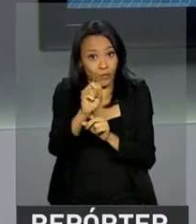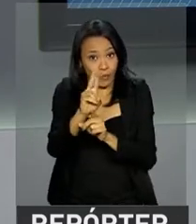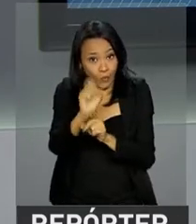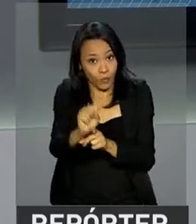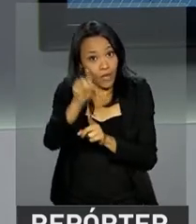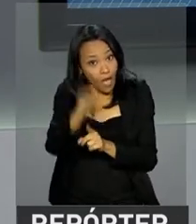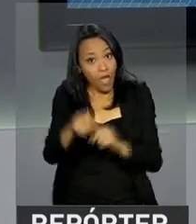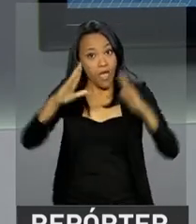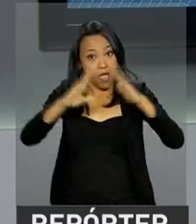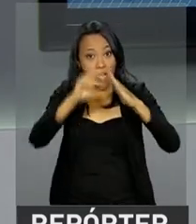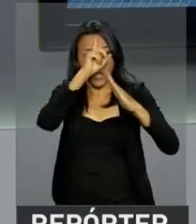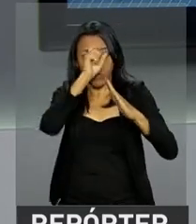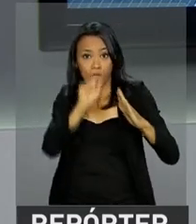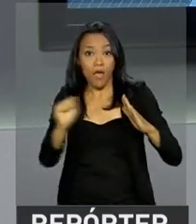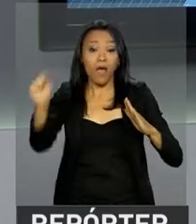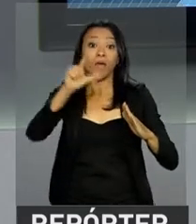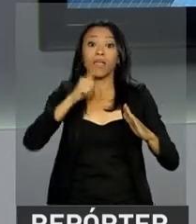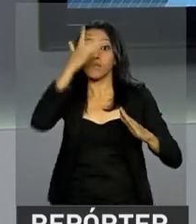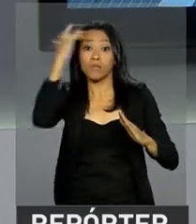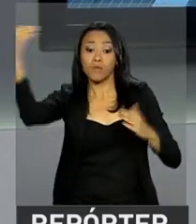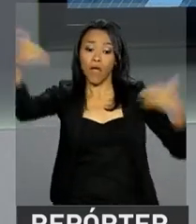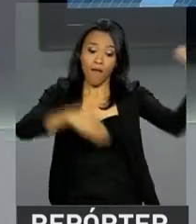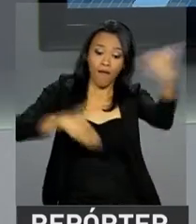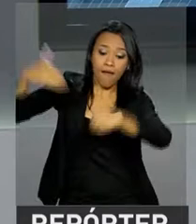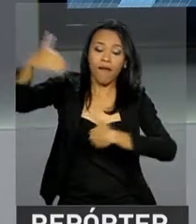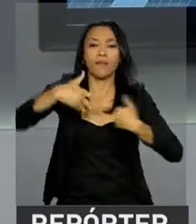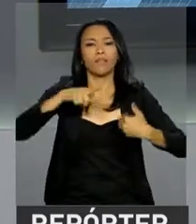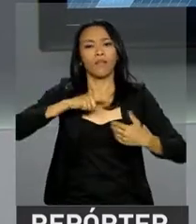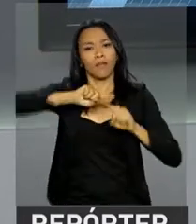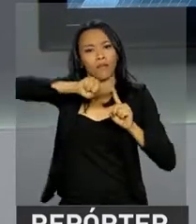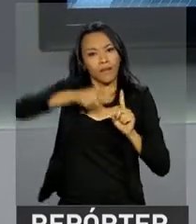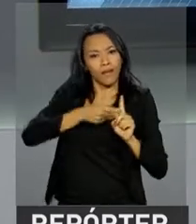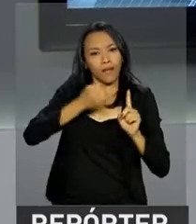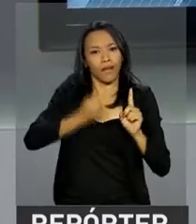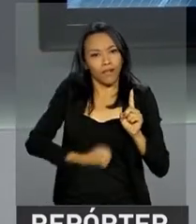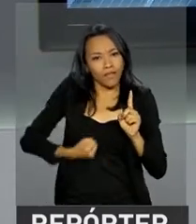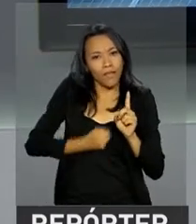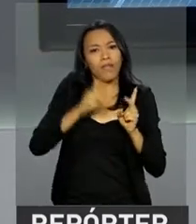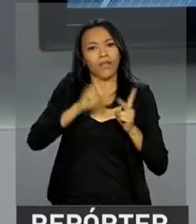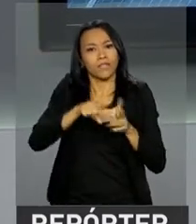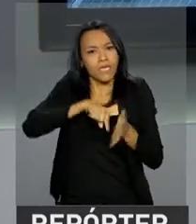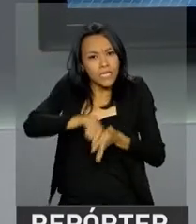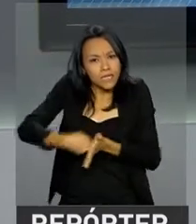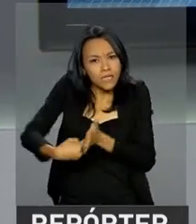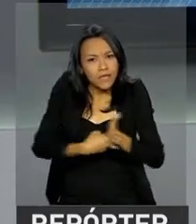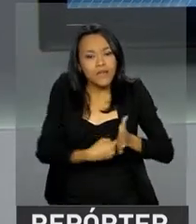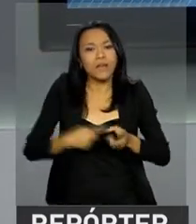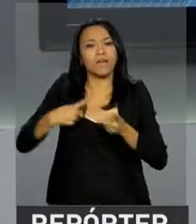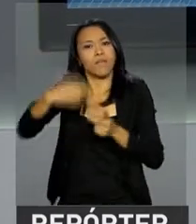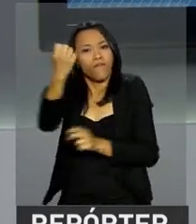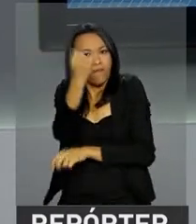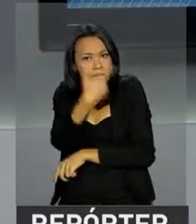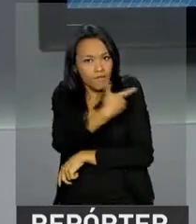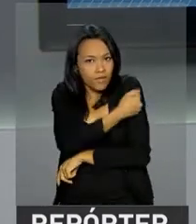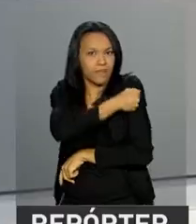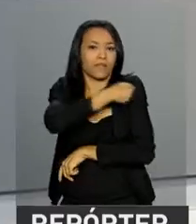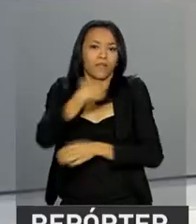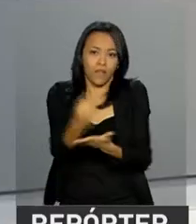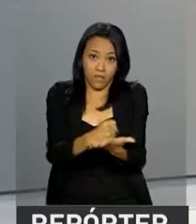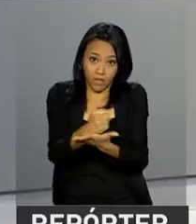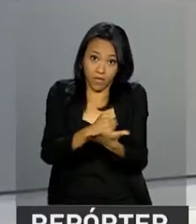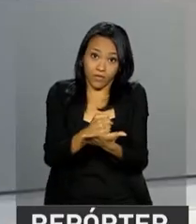postos que a população tem acesso a serviços como acompanhamento pré natal e exames laboratoriais vacinas e medicamentos